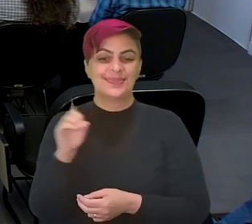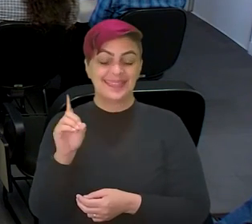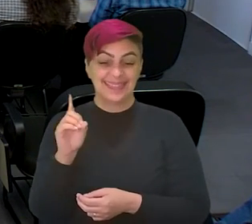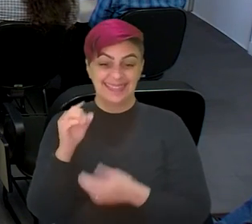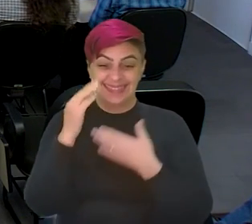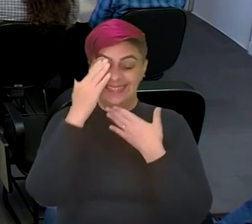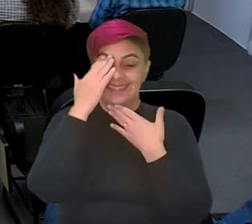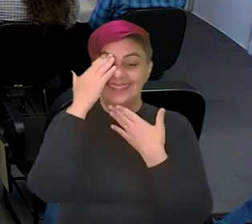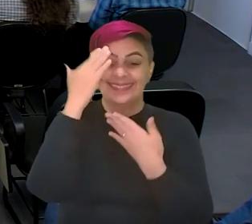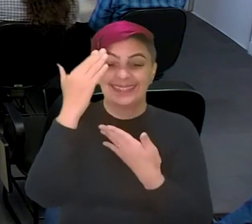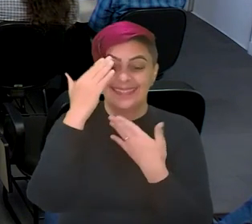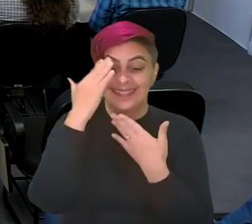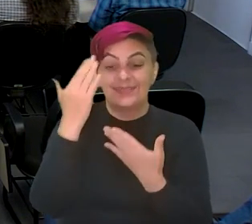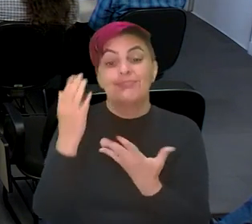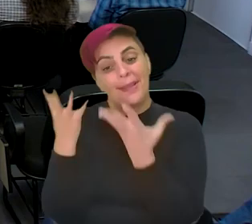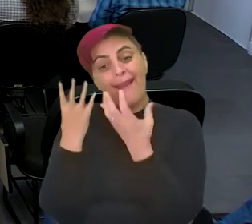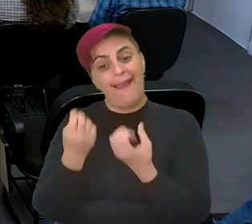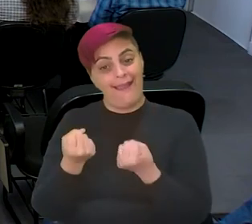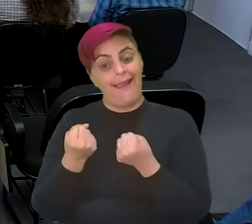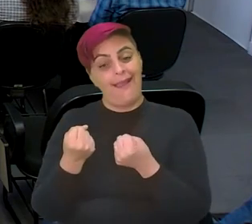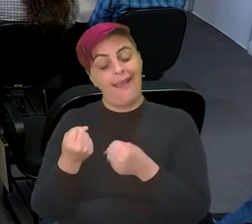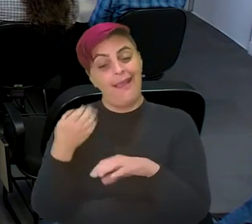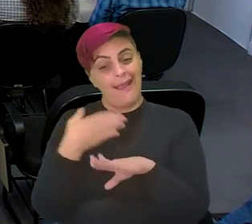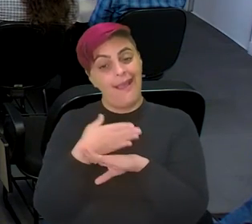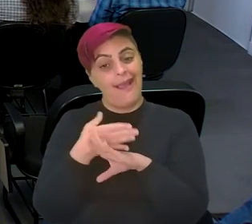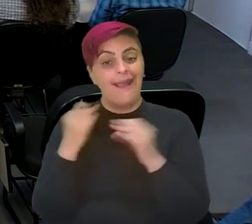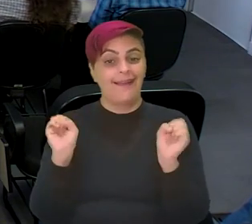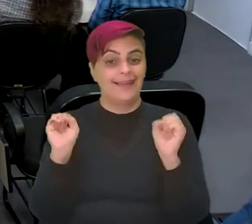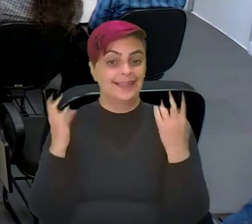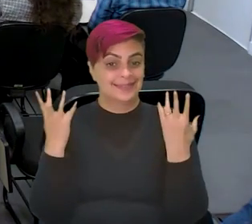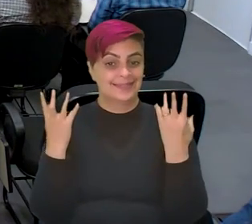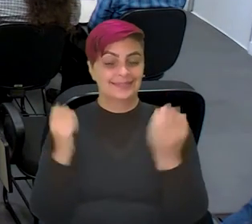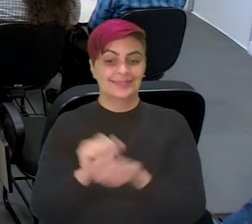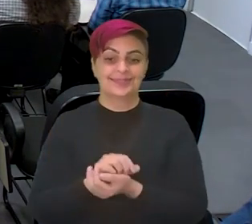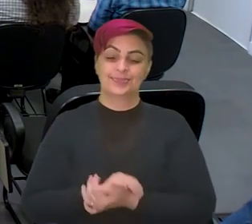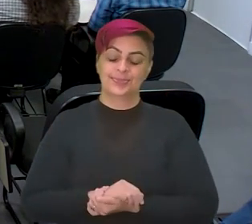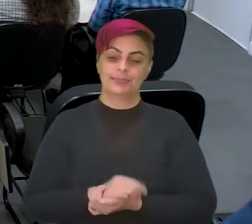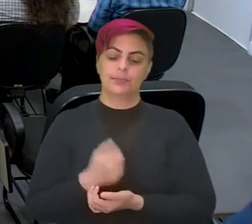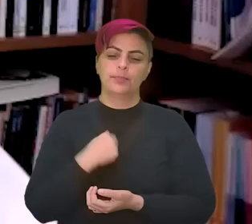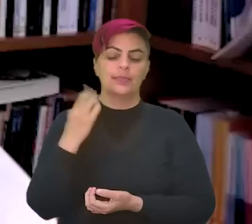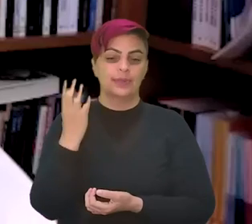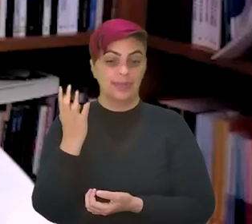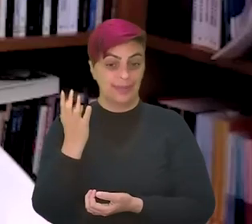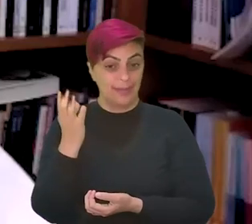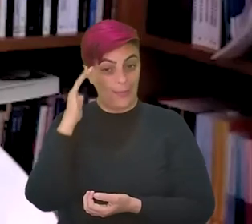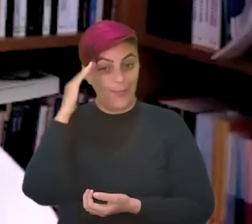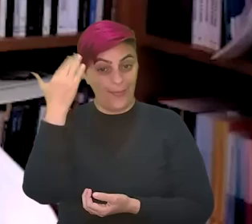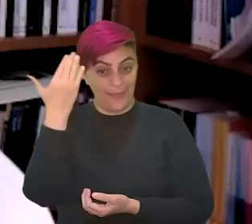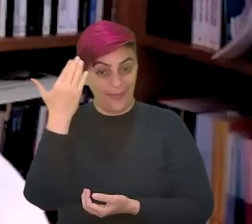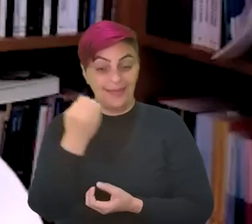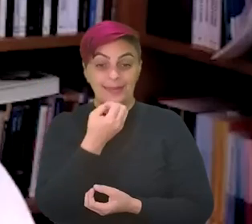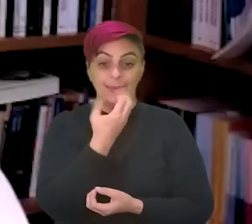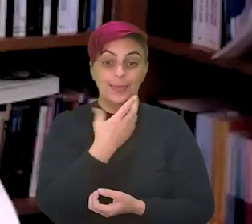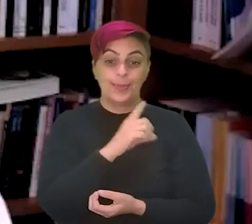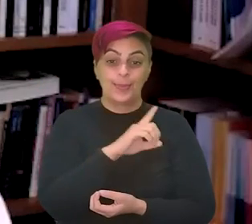Tô vendo. Muito bom obrigada dia, por aceitar participar dessa celebração. Eu que agradeço.